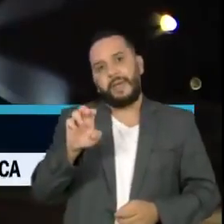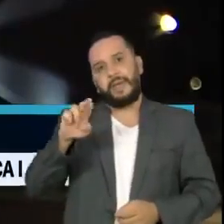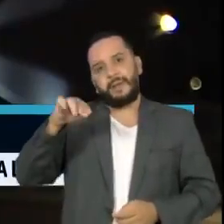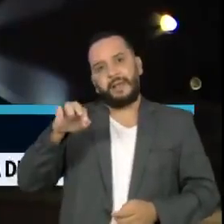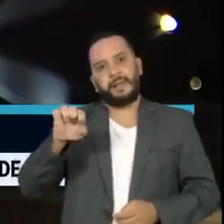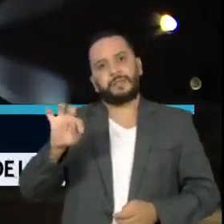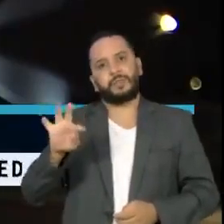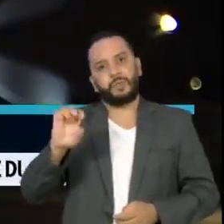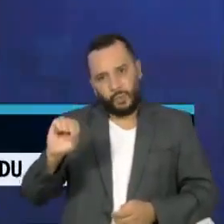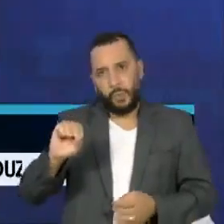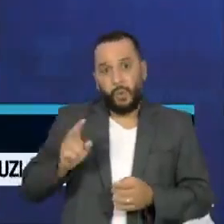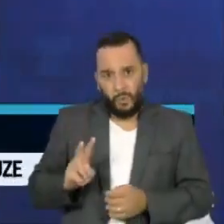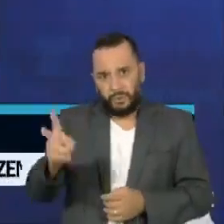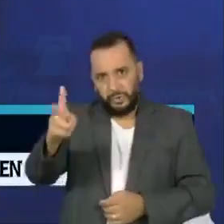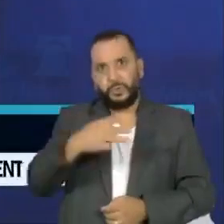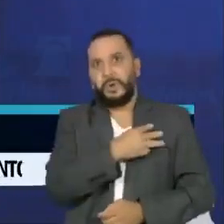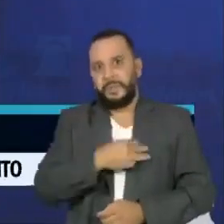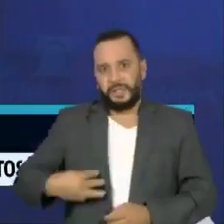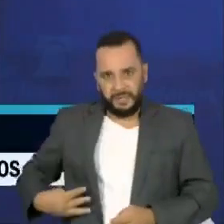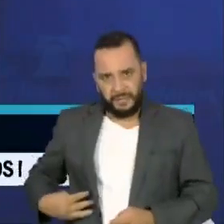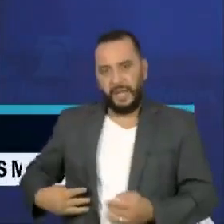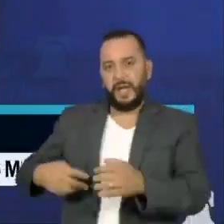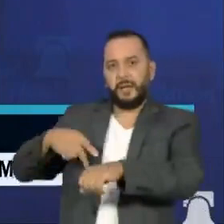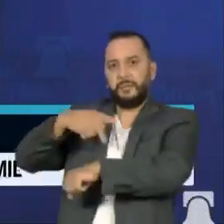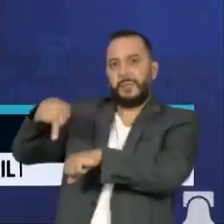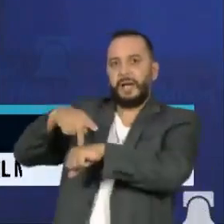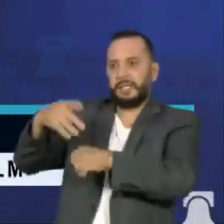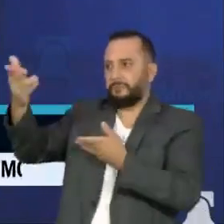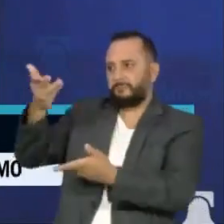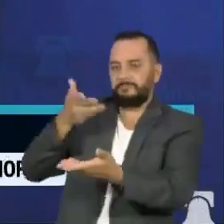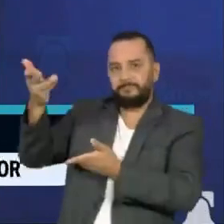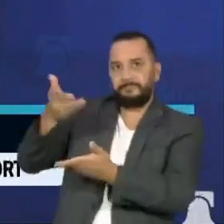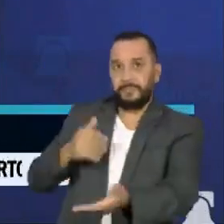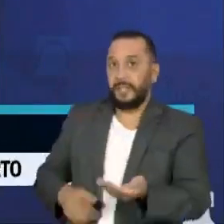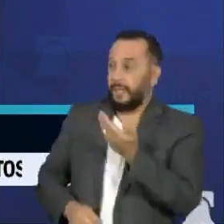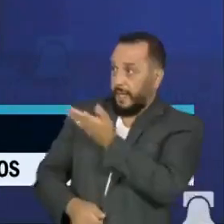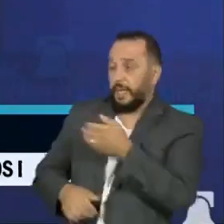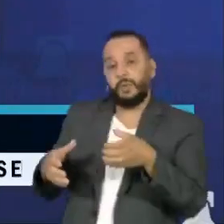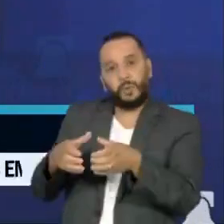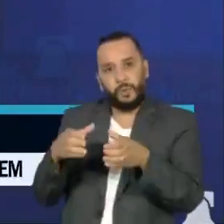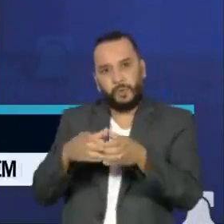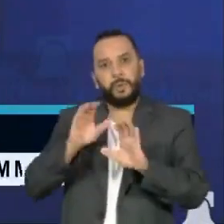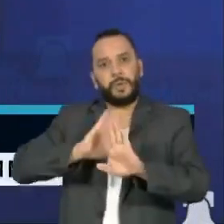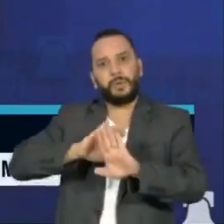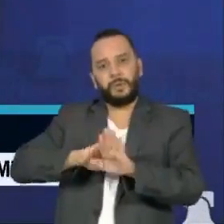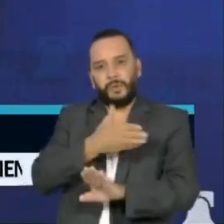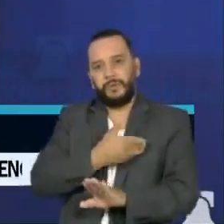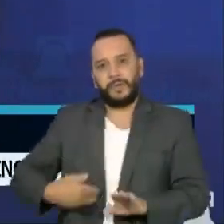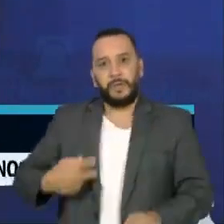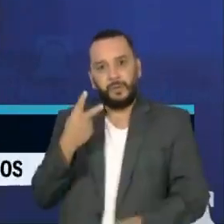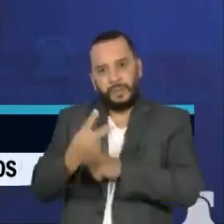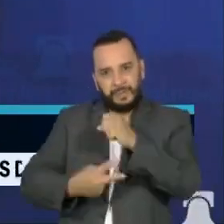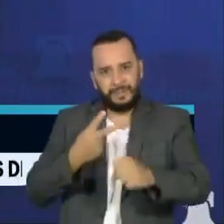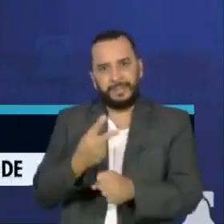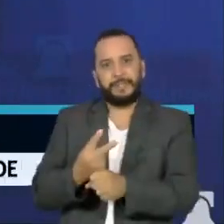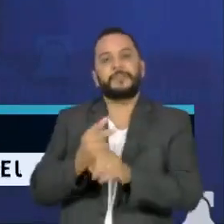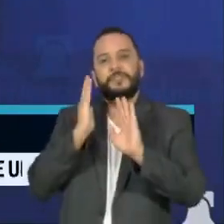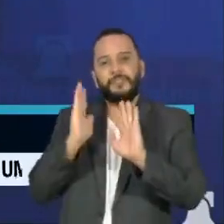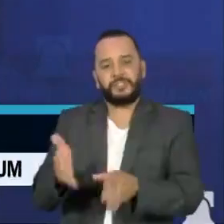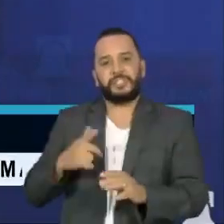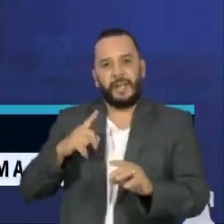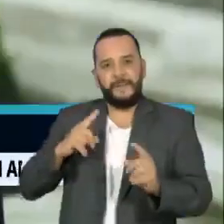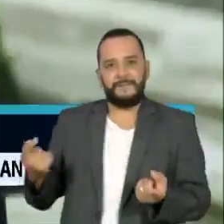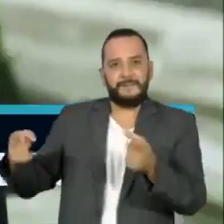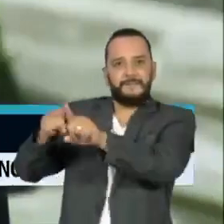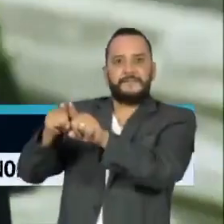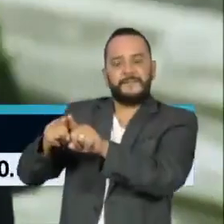das Relações Exteriores. Araújo faz parte do núcleo ideológico do governo e nesses 2 anos manteve um alinhamento absoluto